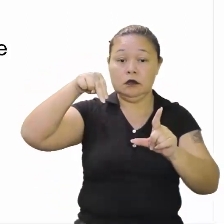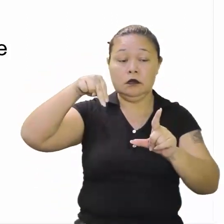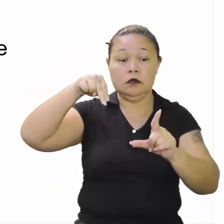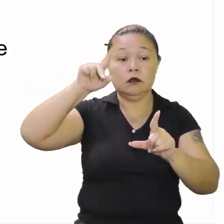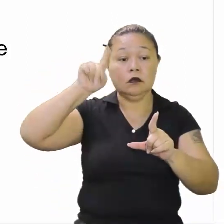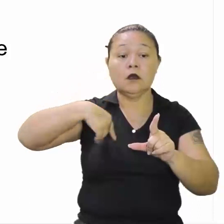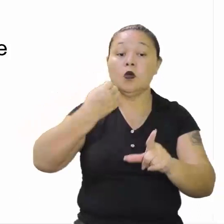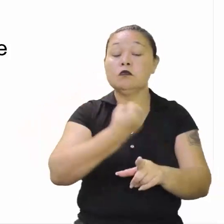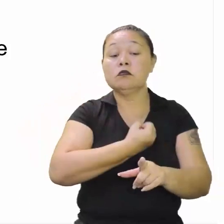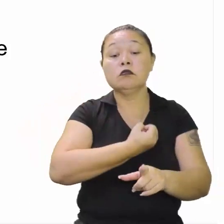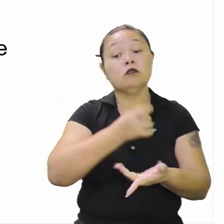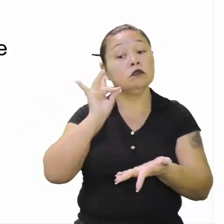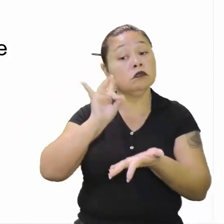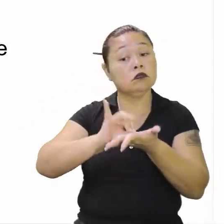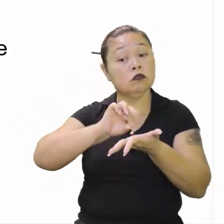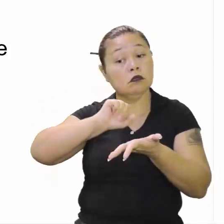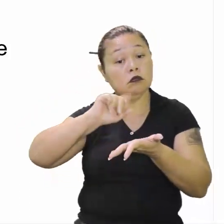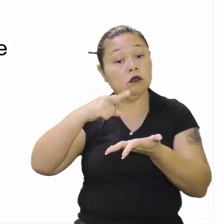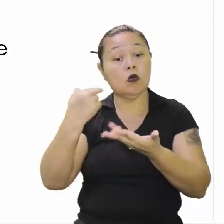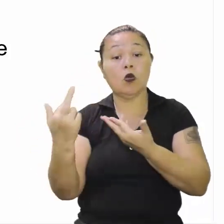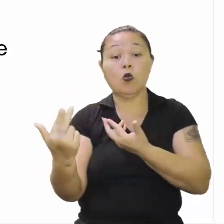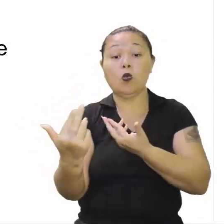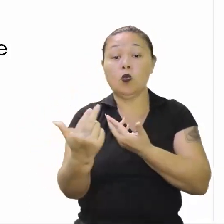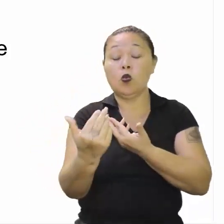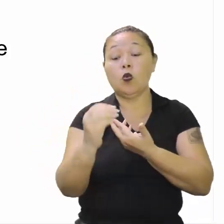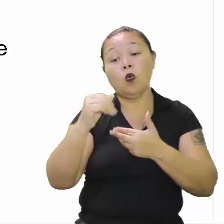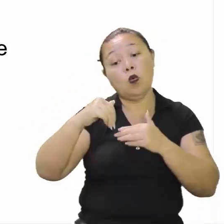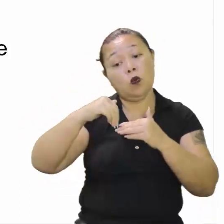um número real igual